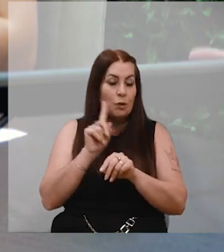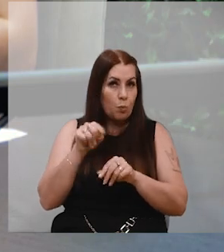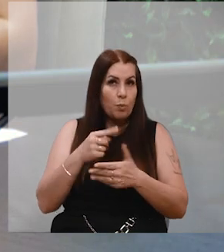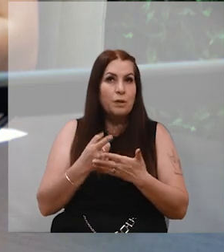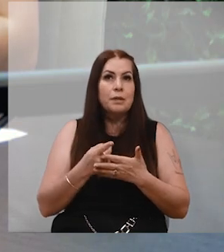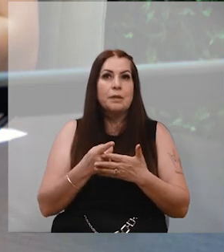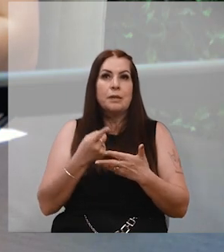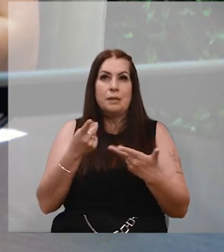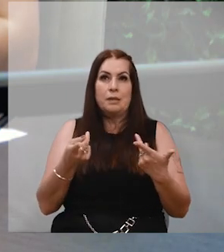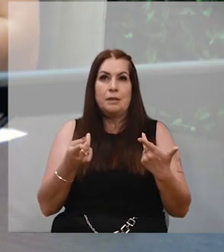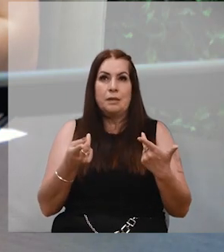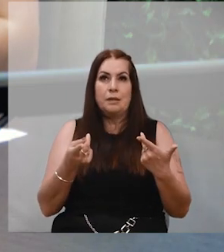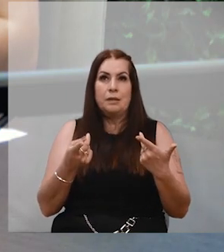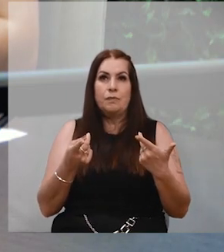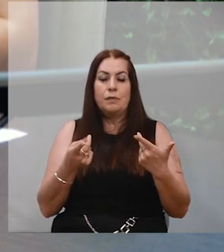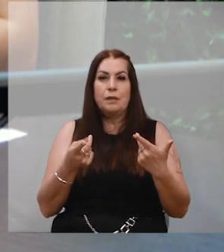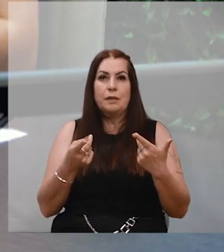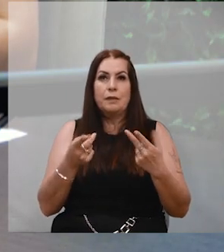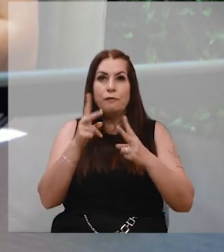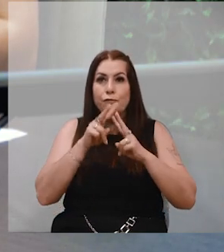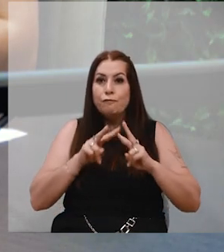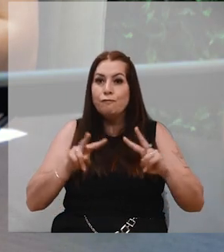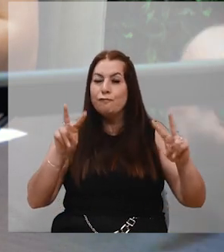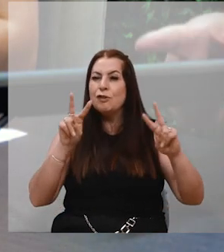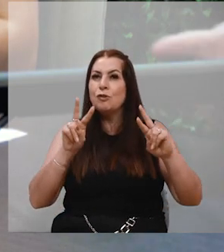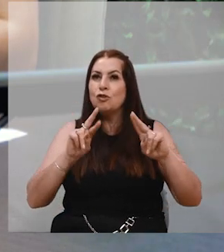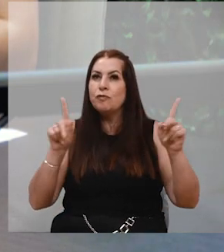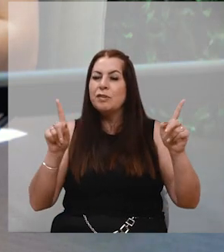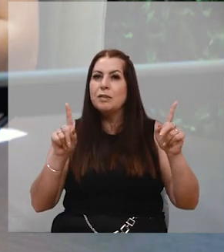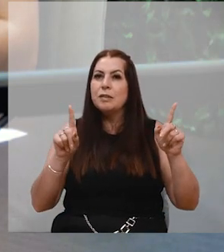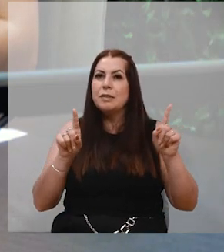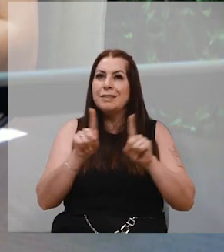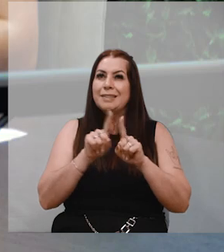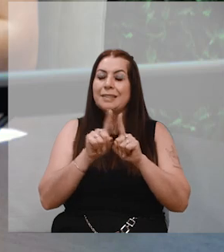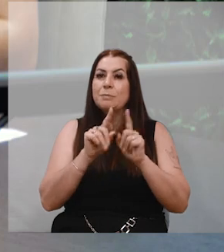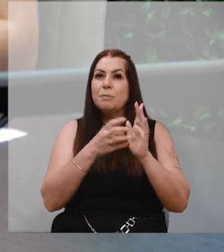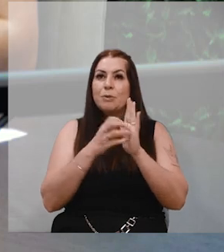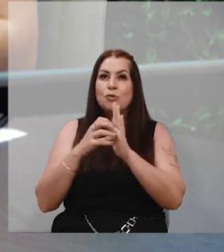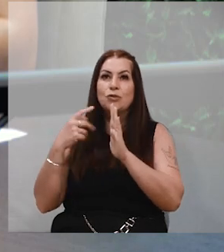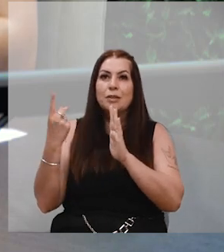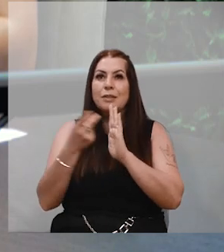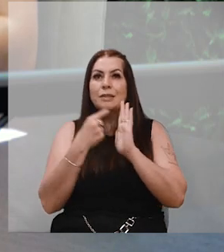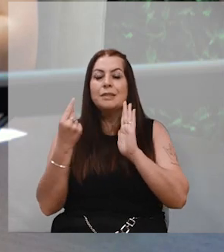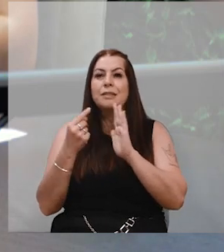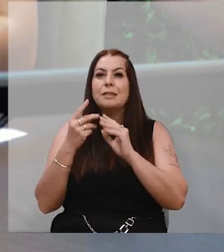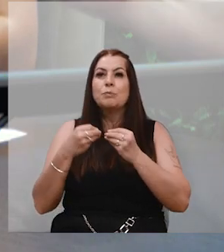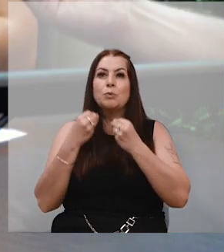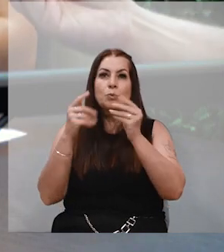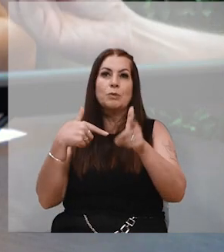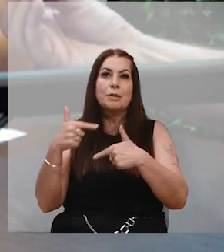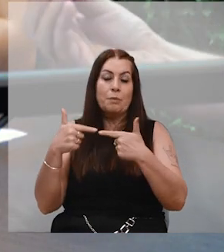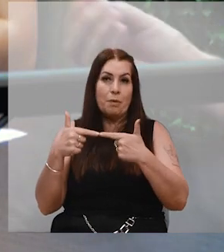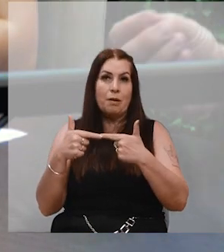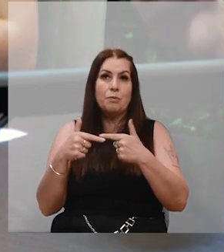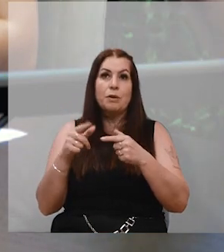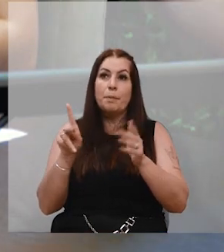mas não é. A gente está aqui com visões super partidárias, que a gente consegue entregar um